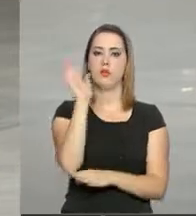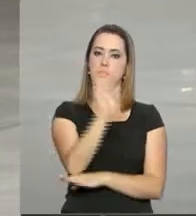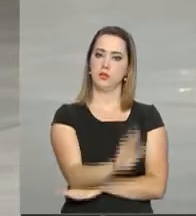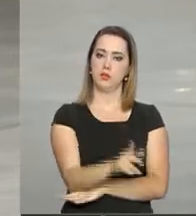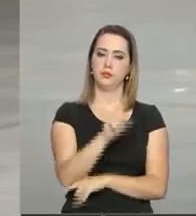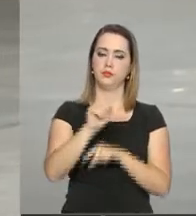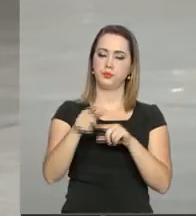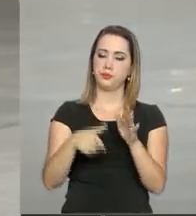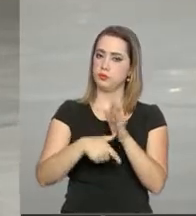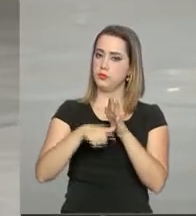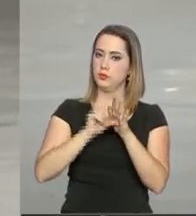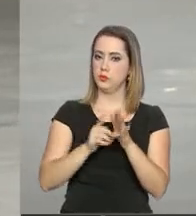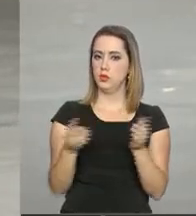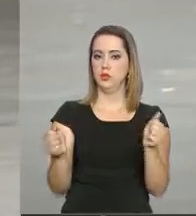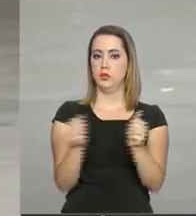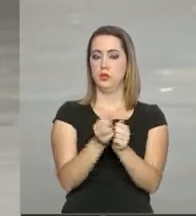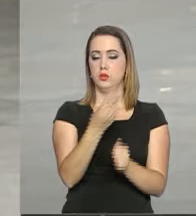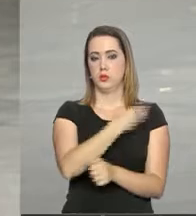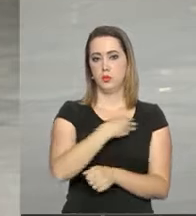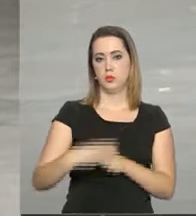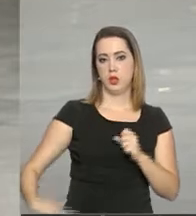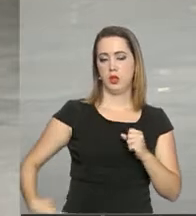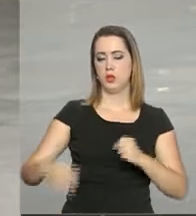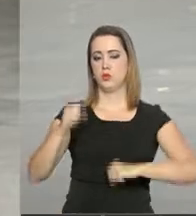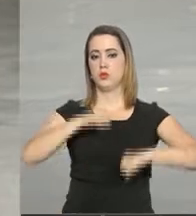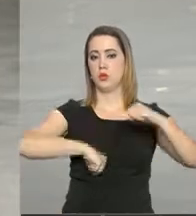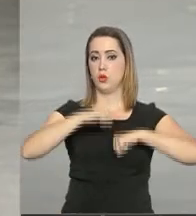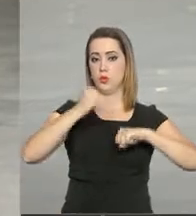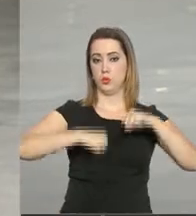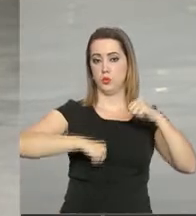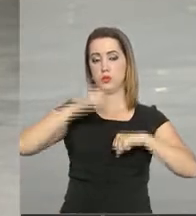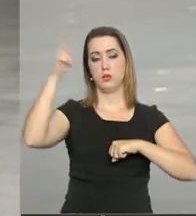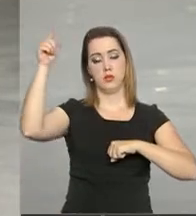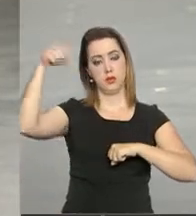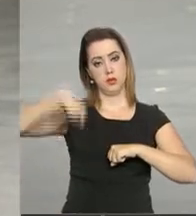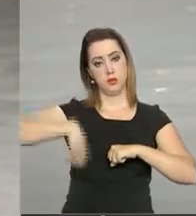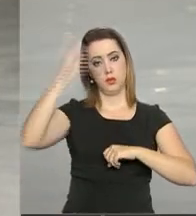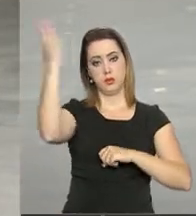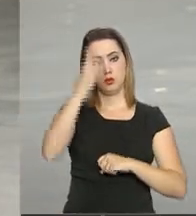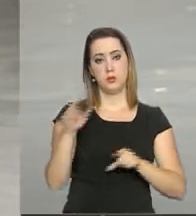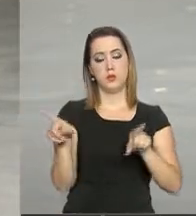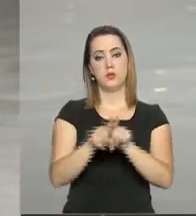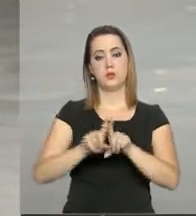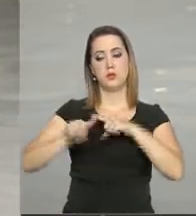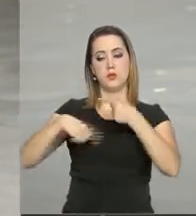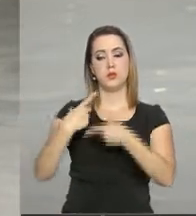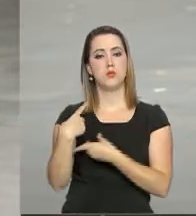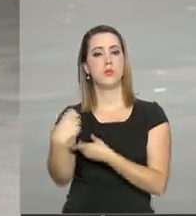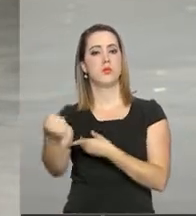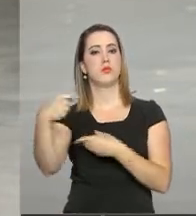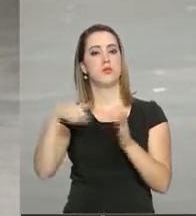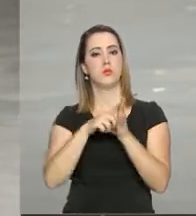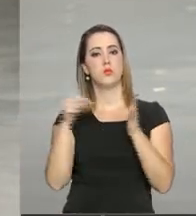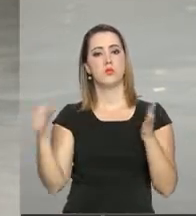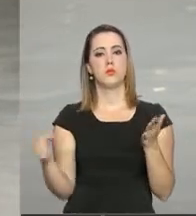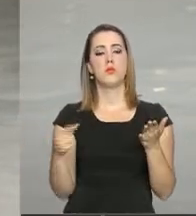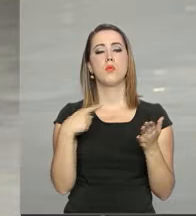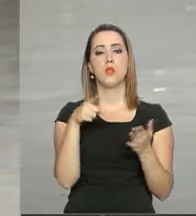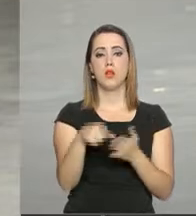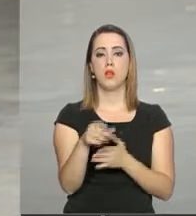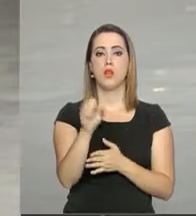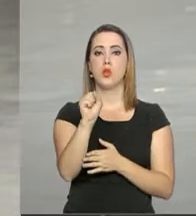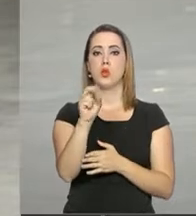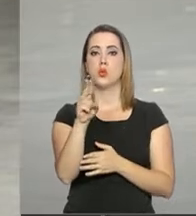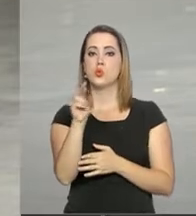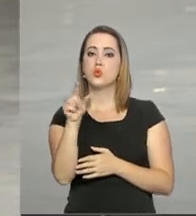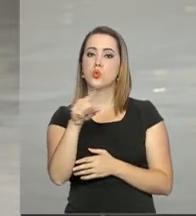reuniu com o ministro da Indústria, Comércio Exterior e Serviços do Brasil, Marcos Pereira, e depois de sair aqui do Palácio do Planalto, Suzana